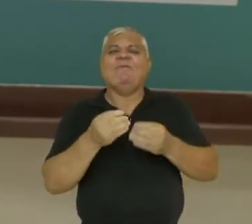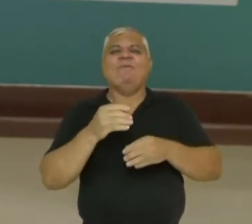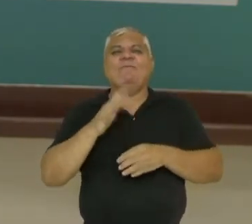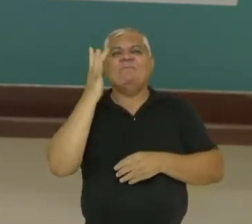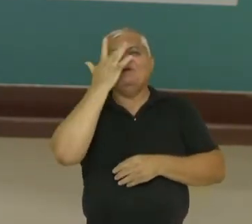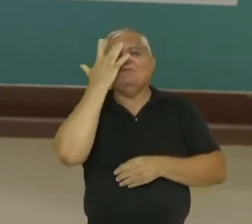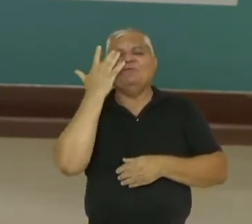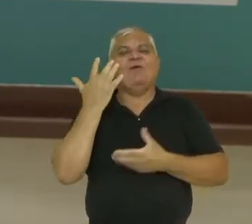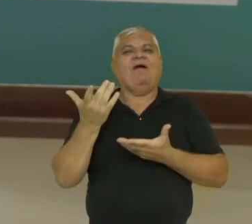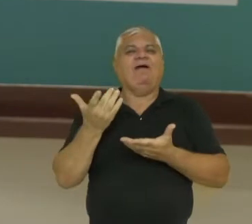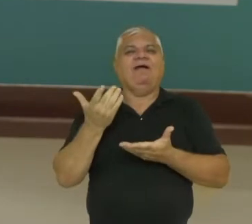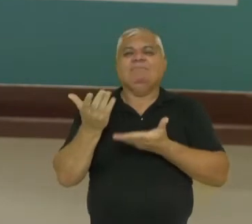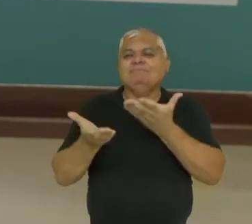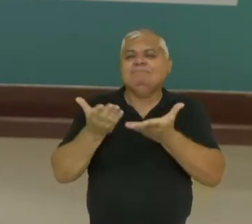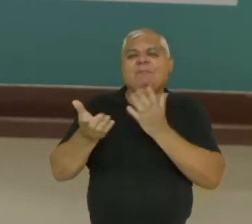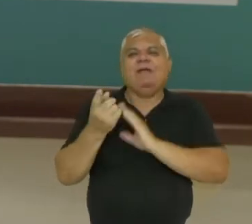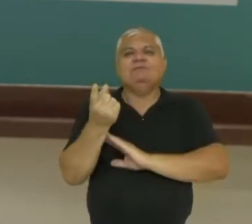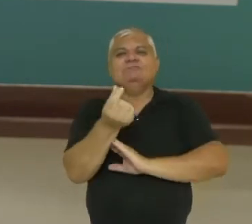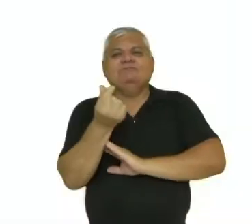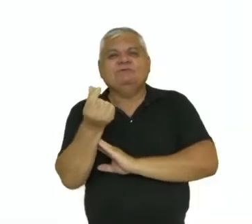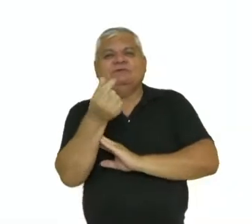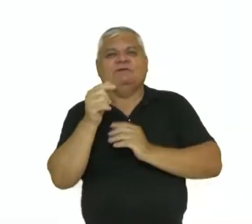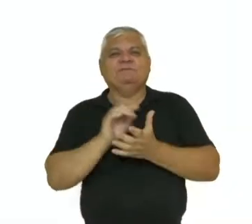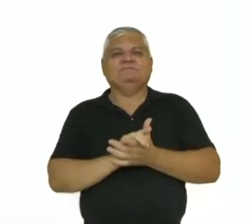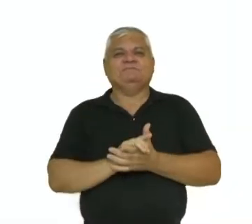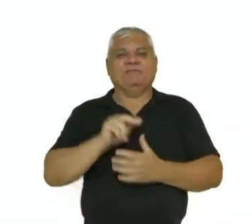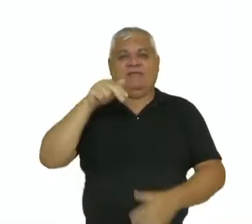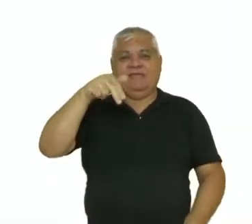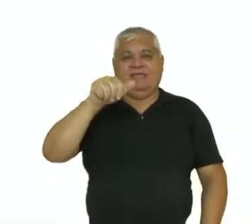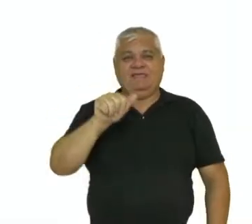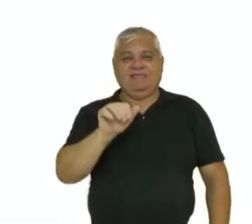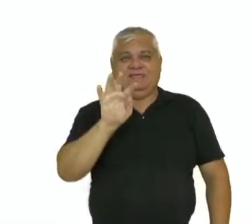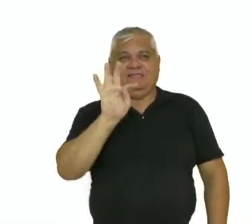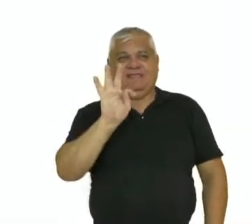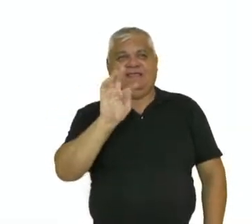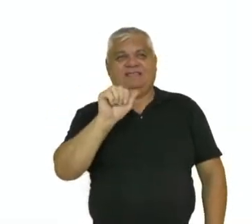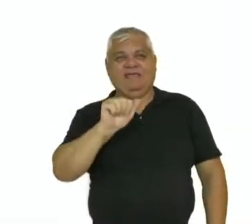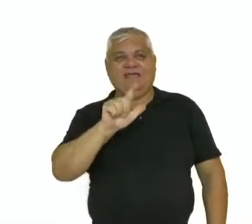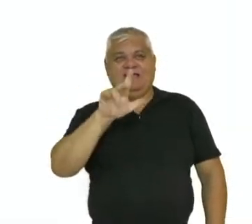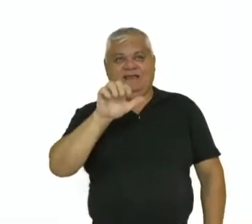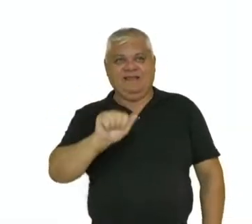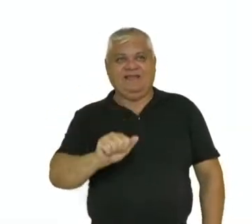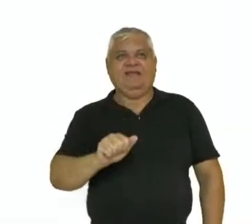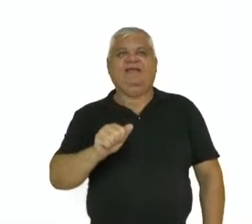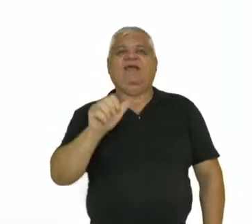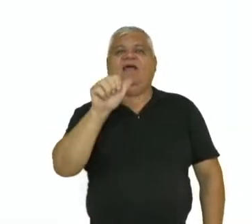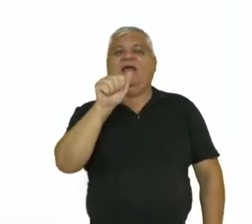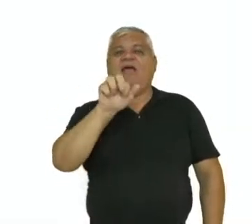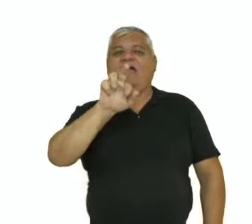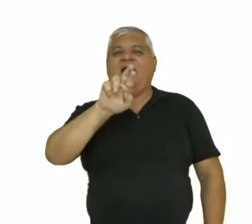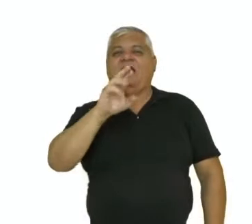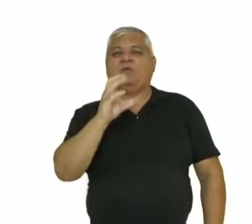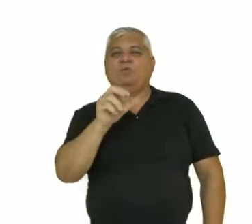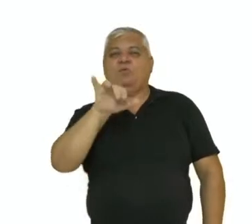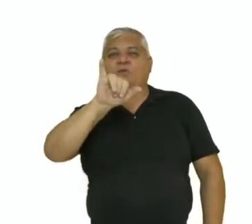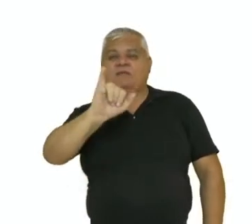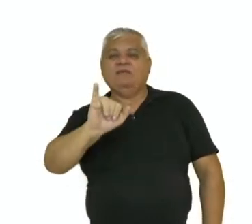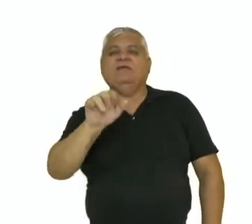lidarem com o seu dinheiro. Hoje a gente vai falar da Natália Arcuri, que diz o seguinte: existe um mundo